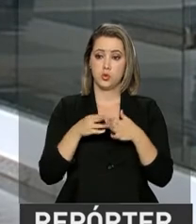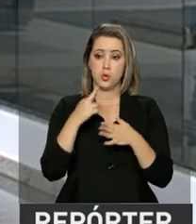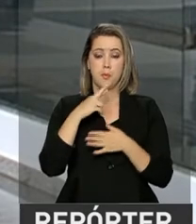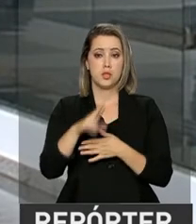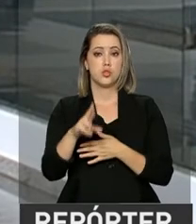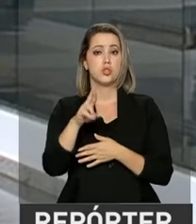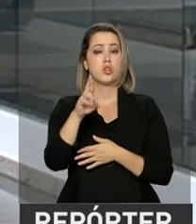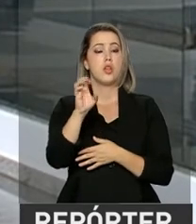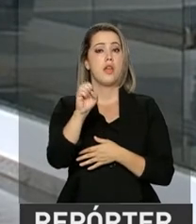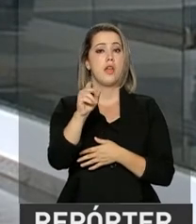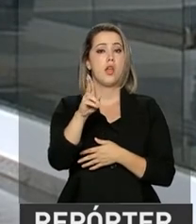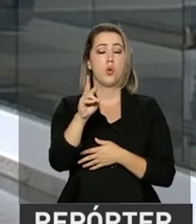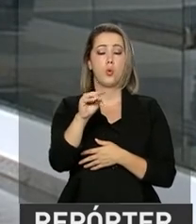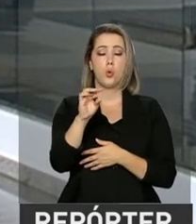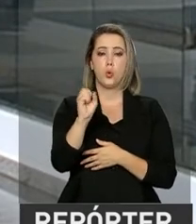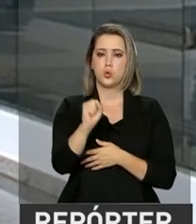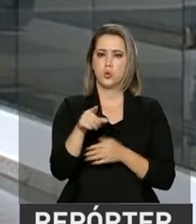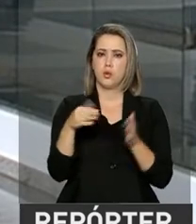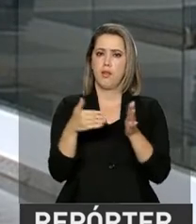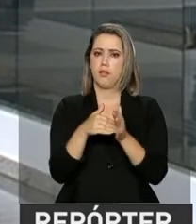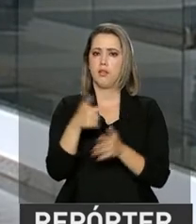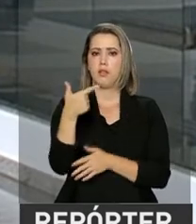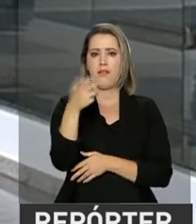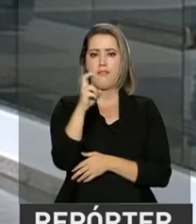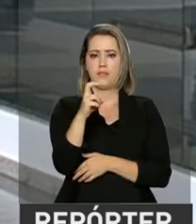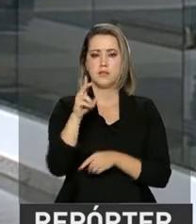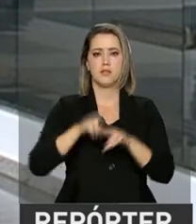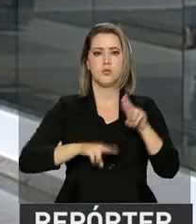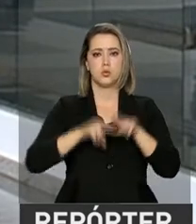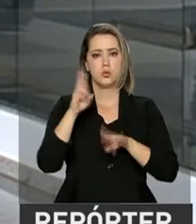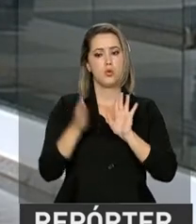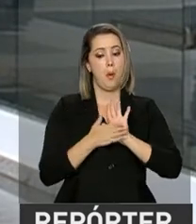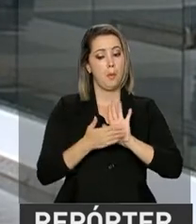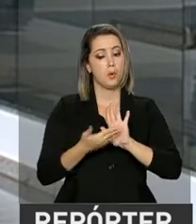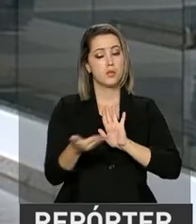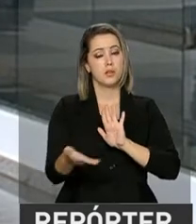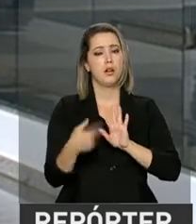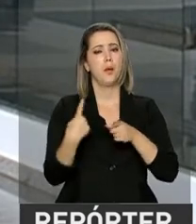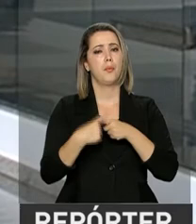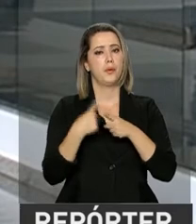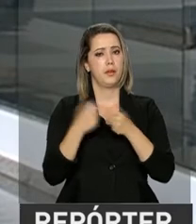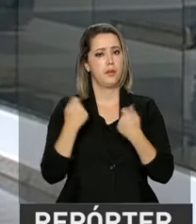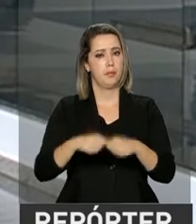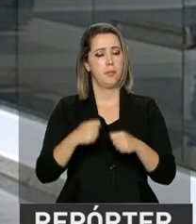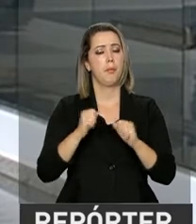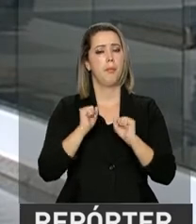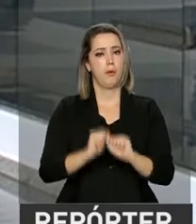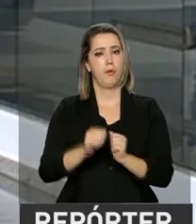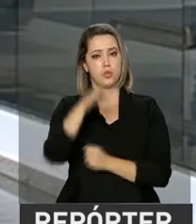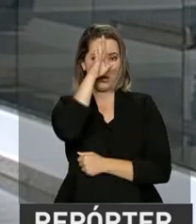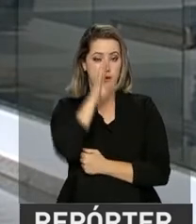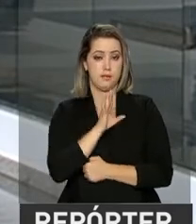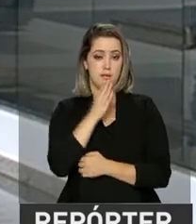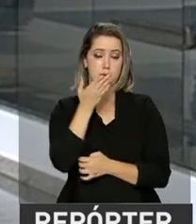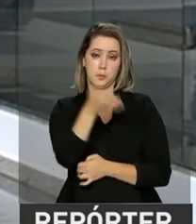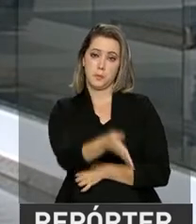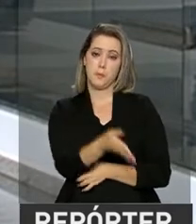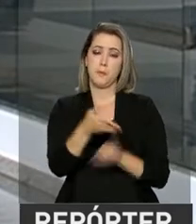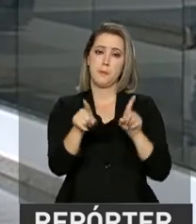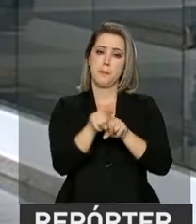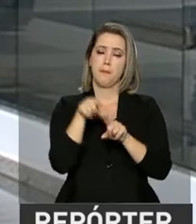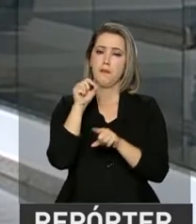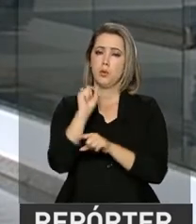dia até o meio dia do dia 25 de junho para apresentar recurso administrativo ao inep o ministro da educação